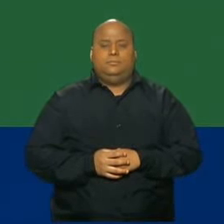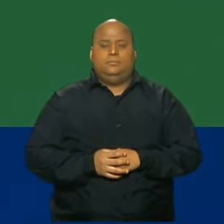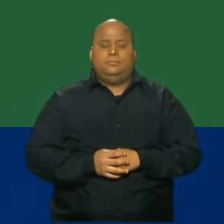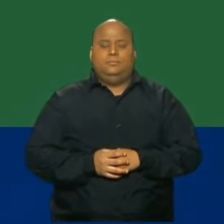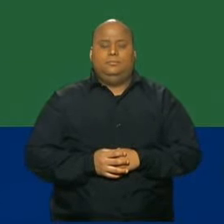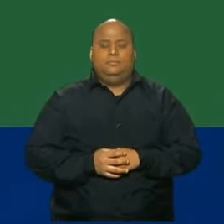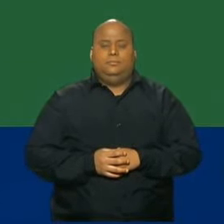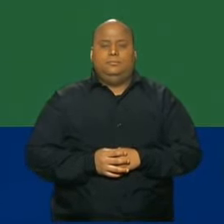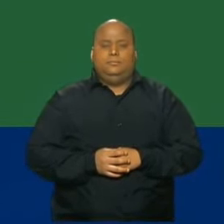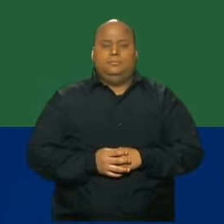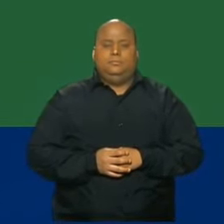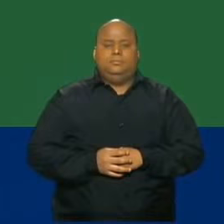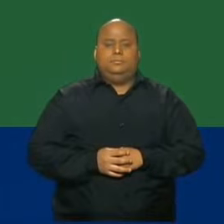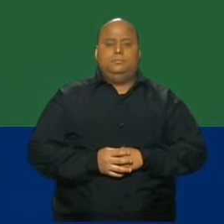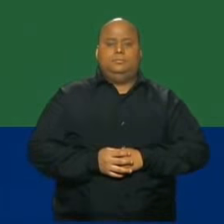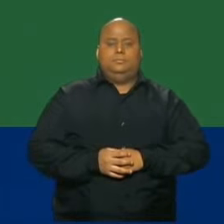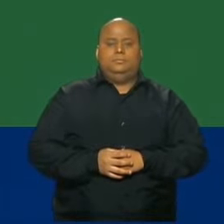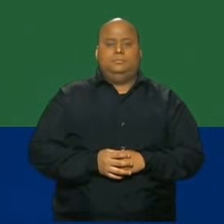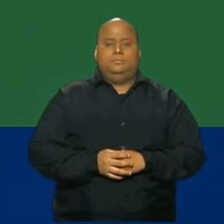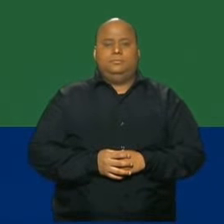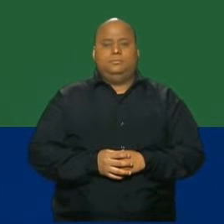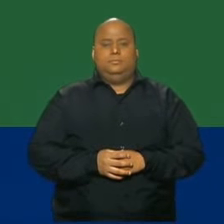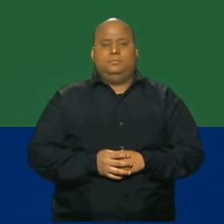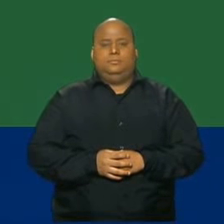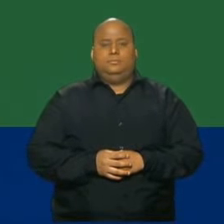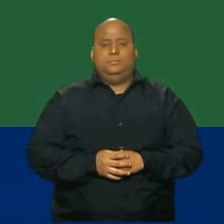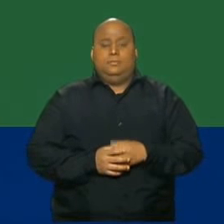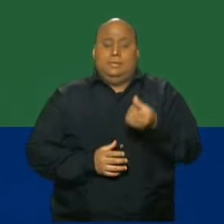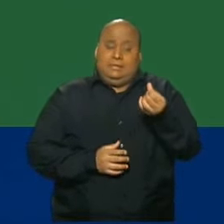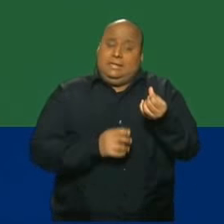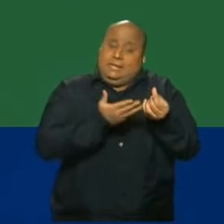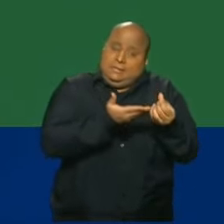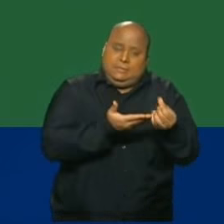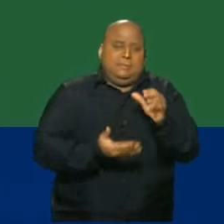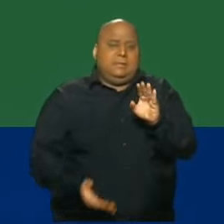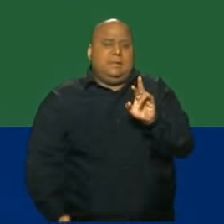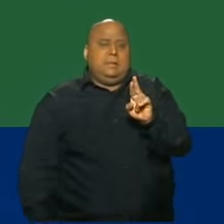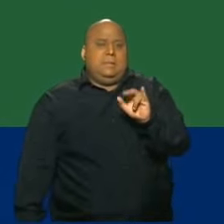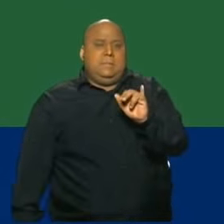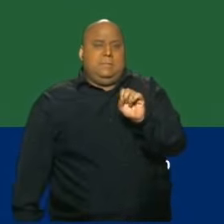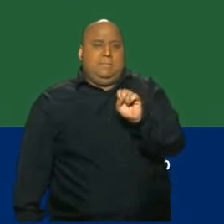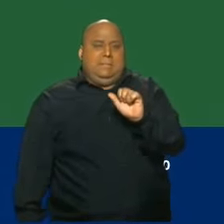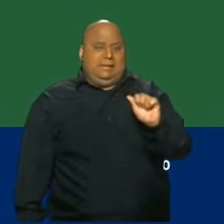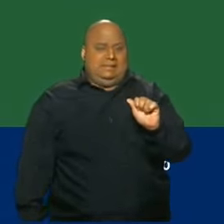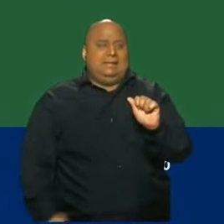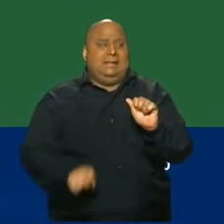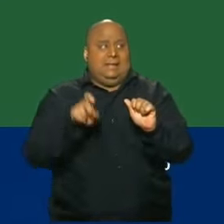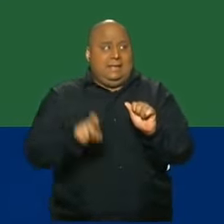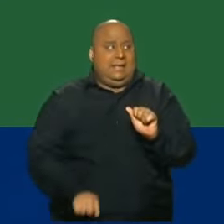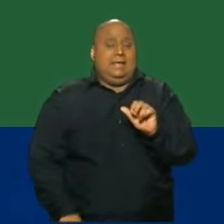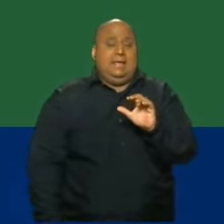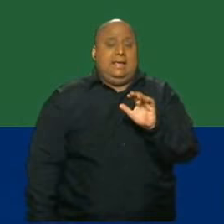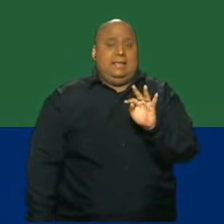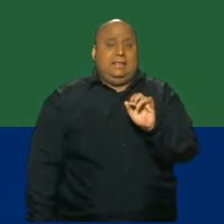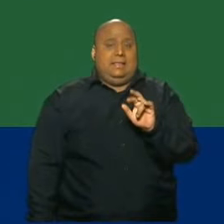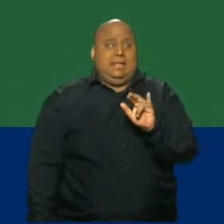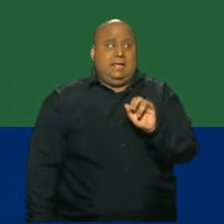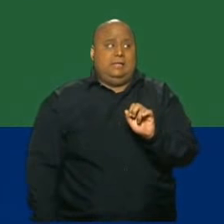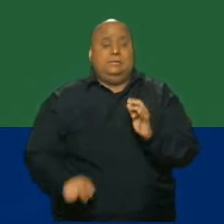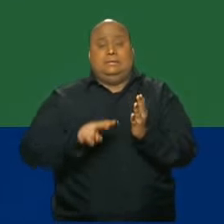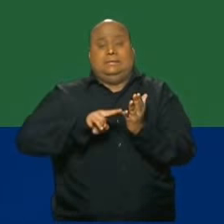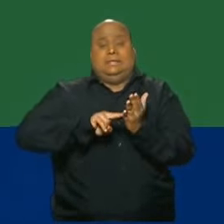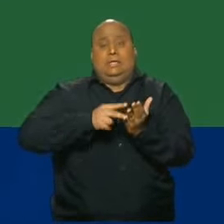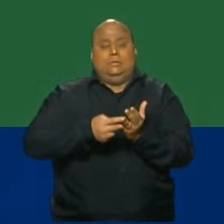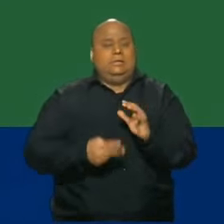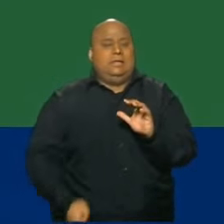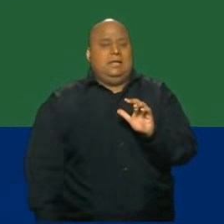Deixa o sol entrar. Brisa, autoria Guga Inácio e Thaílis Carneiro.